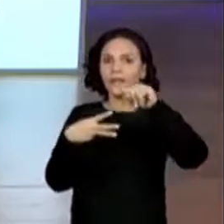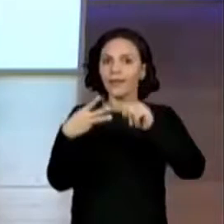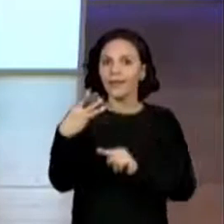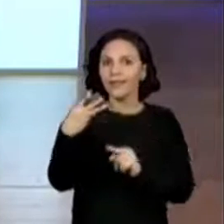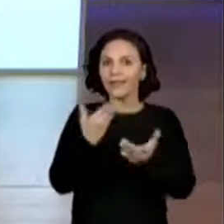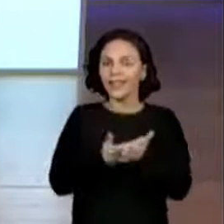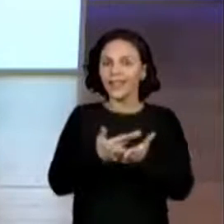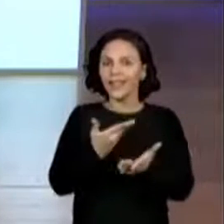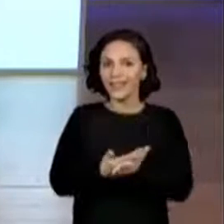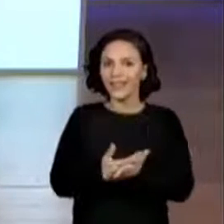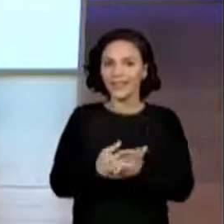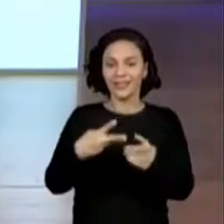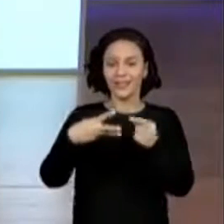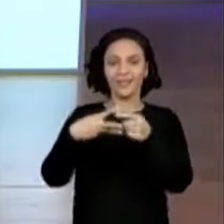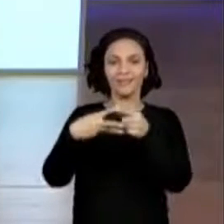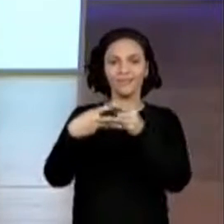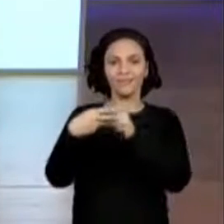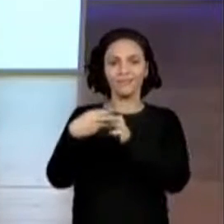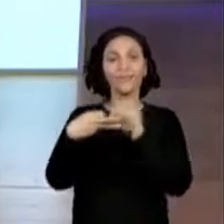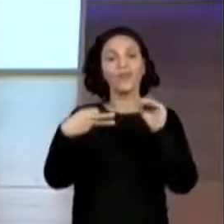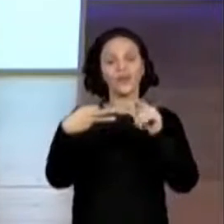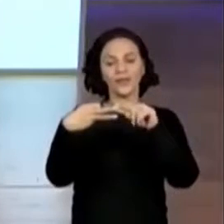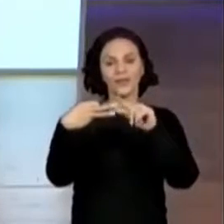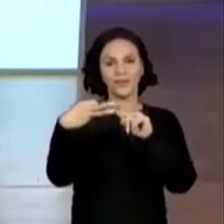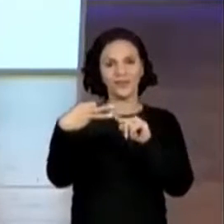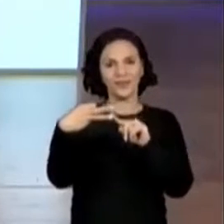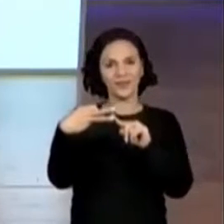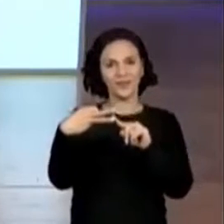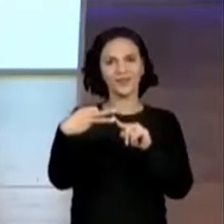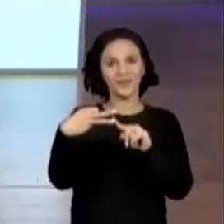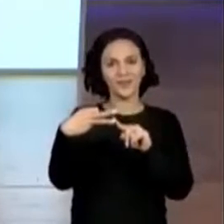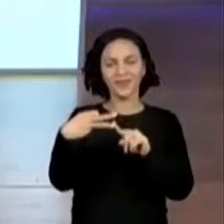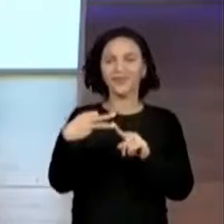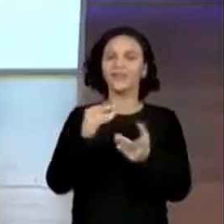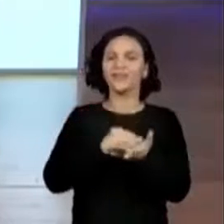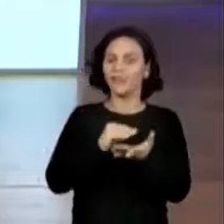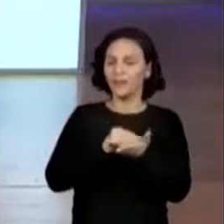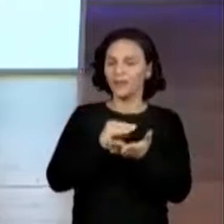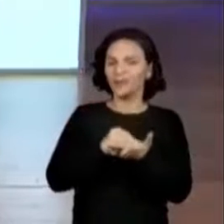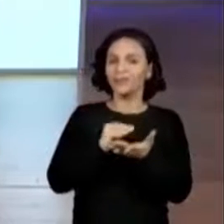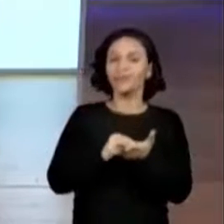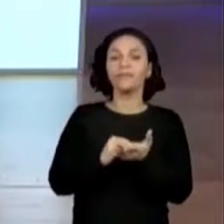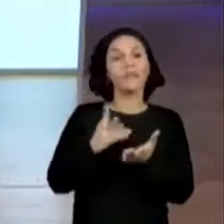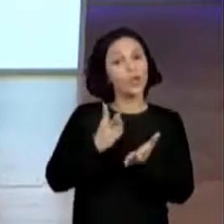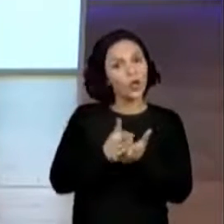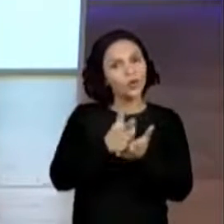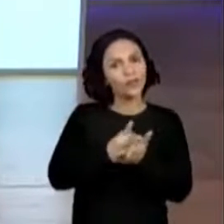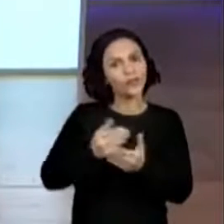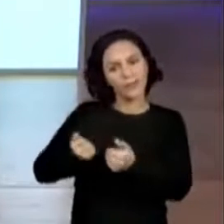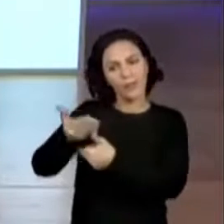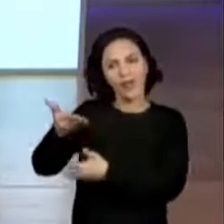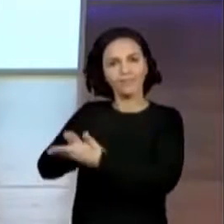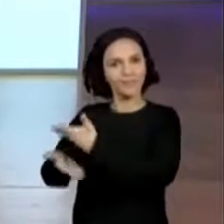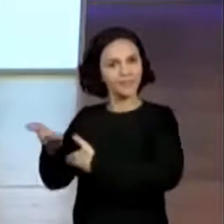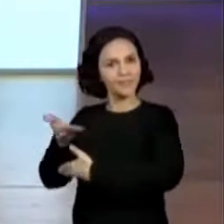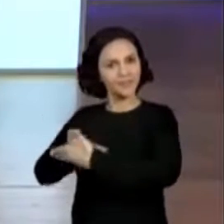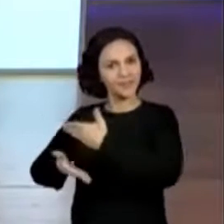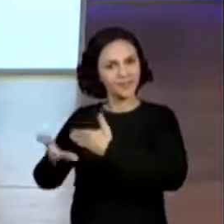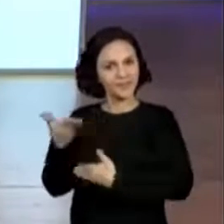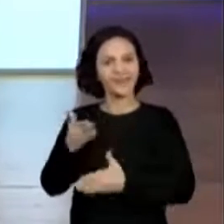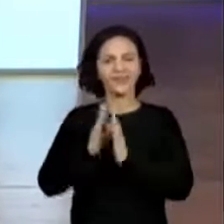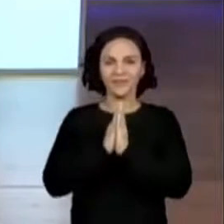aulas, não é? Uma já foi, a gente volta daqui a pouquinho nas 2 próximas. E continuem participando aí com a gente,